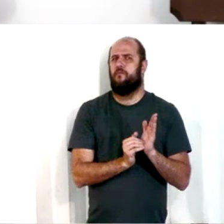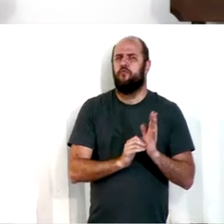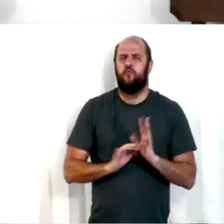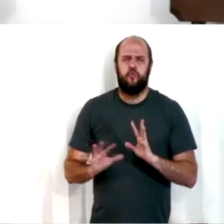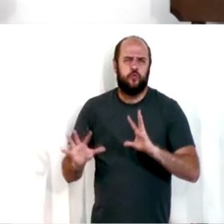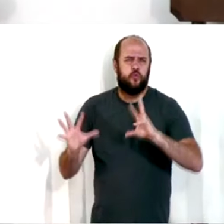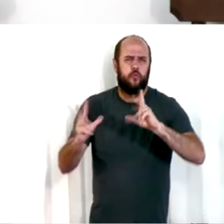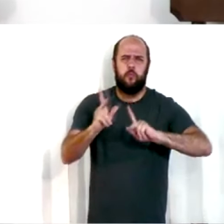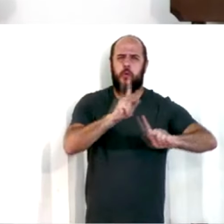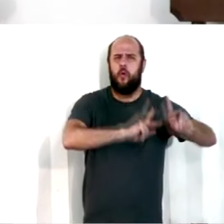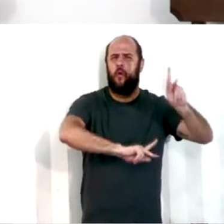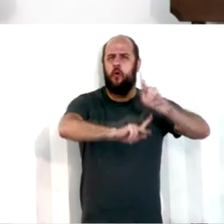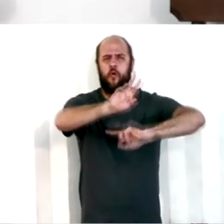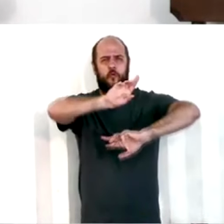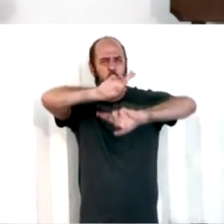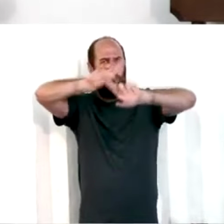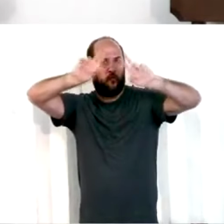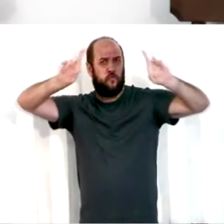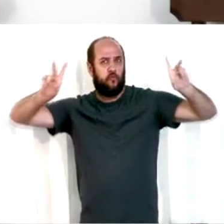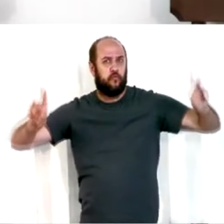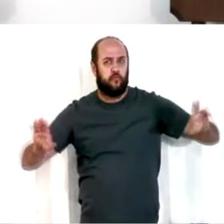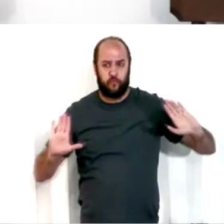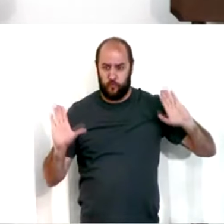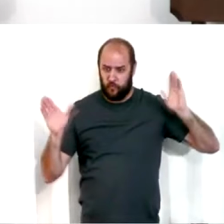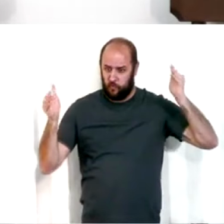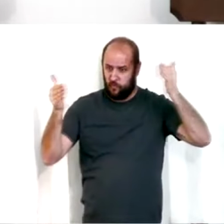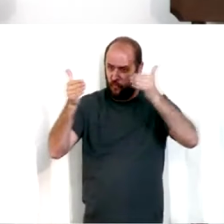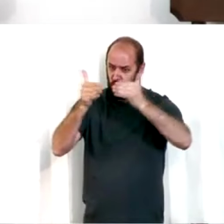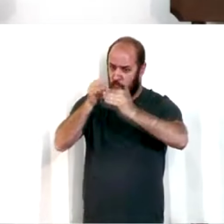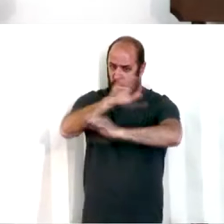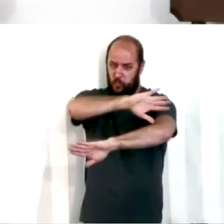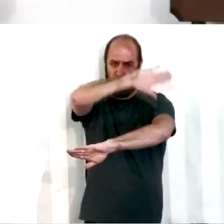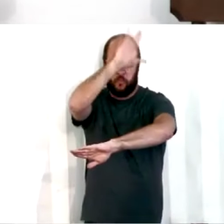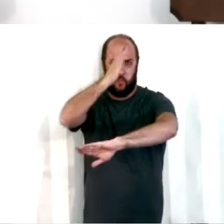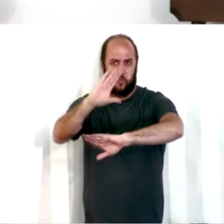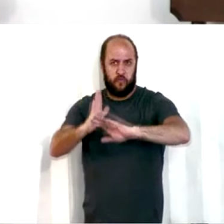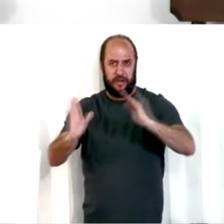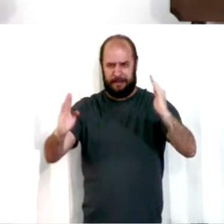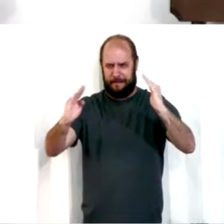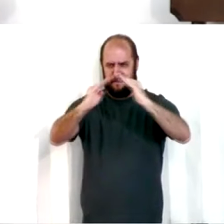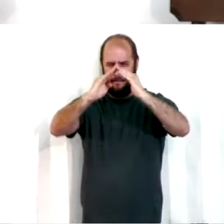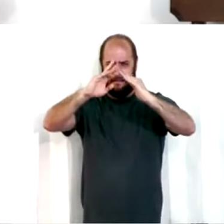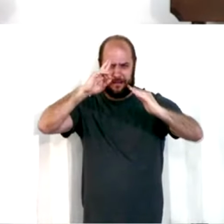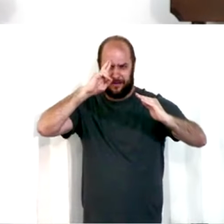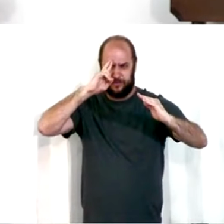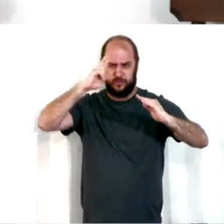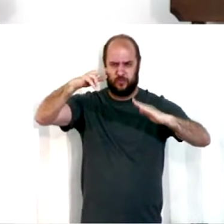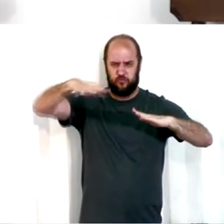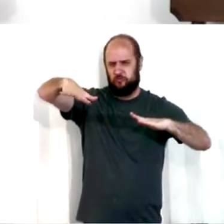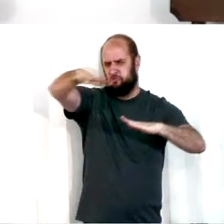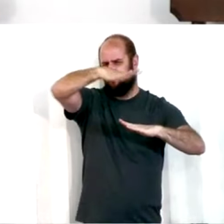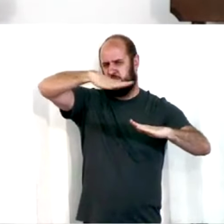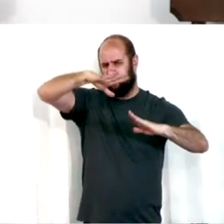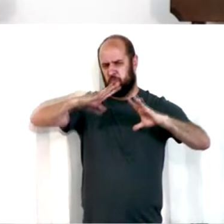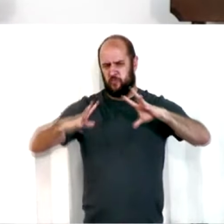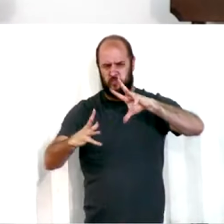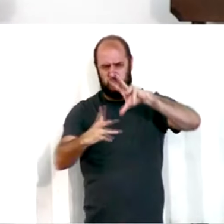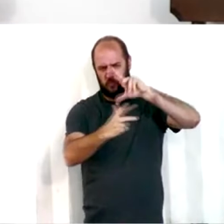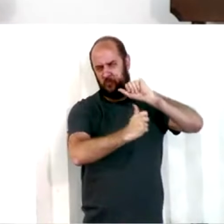todos os povos afluirão ao monte da casa do Senhor, que se estabeleceria sobre toda a terra e sobre todo o outeiro.